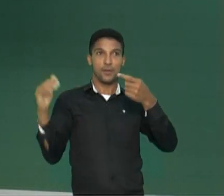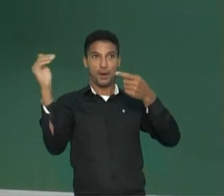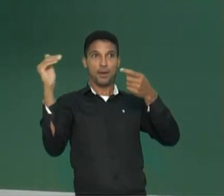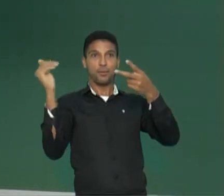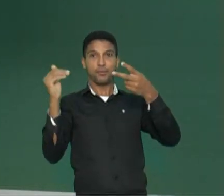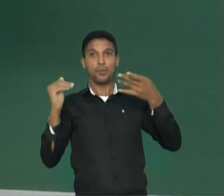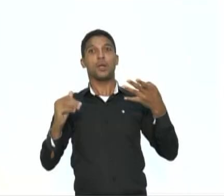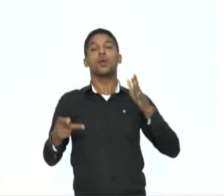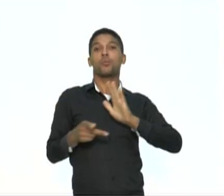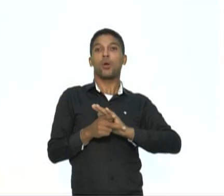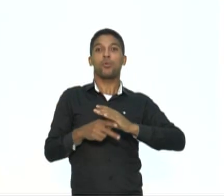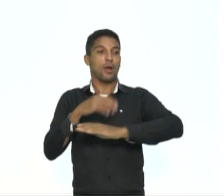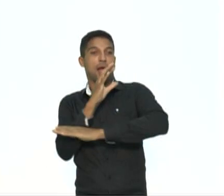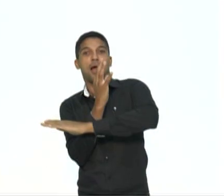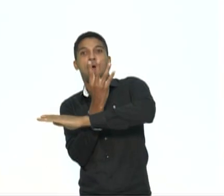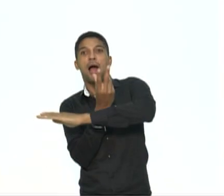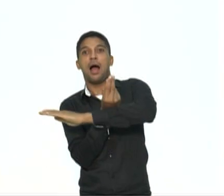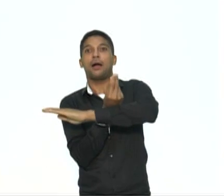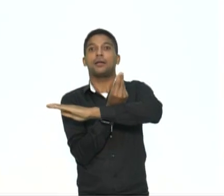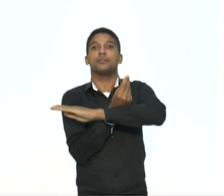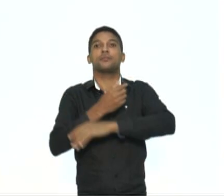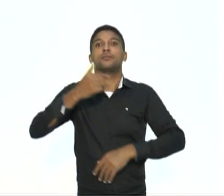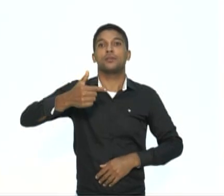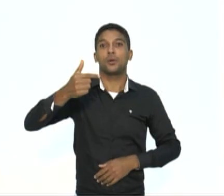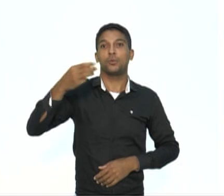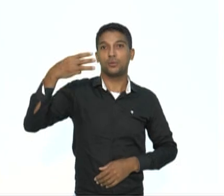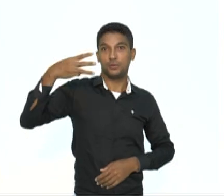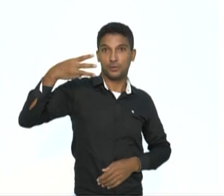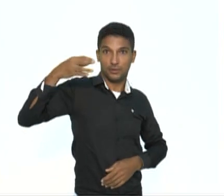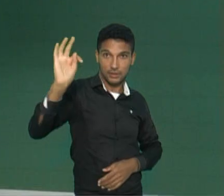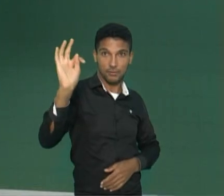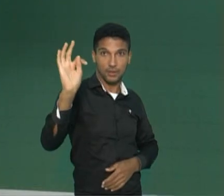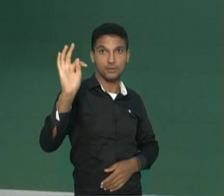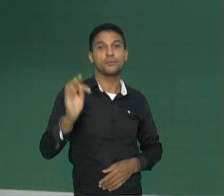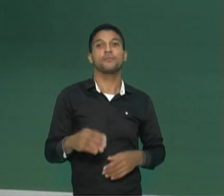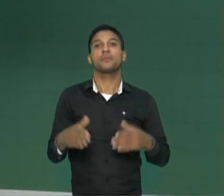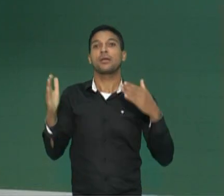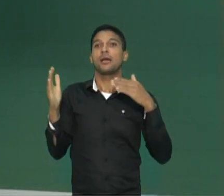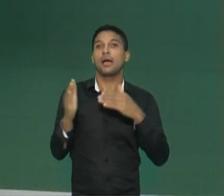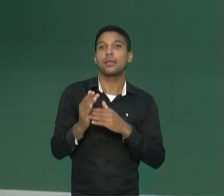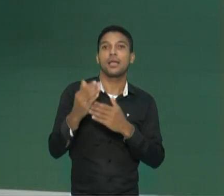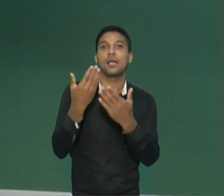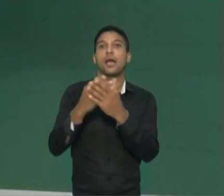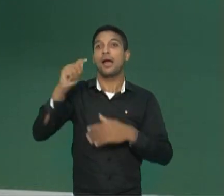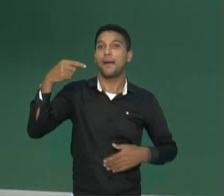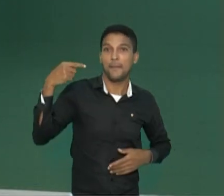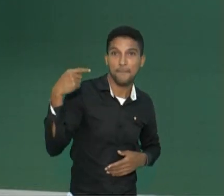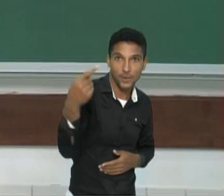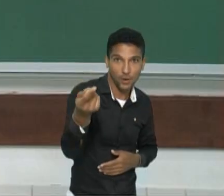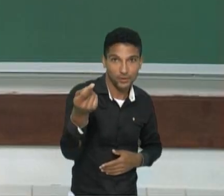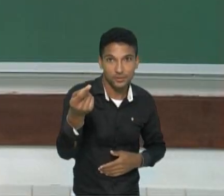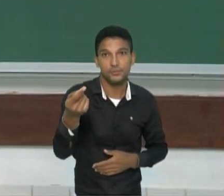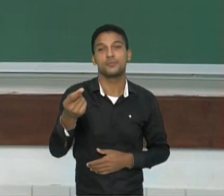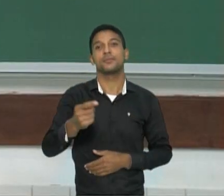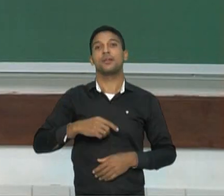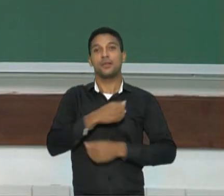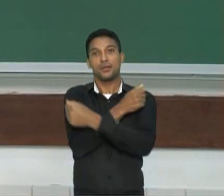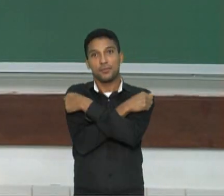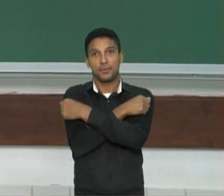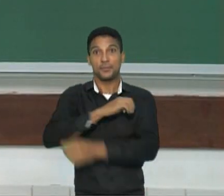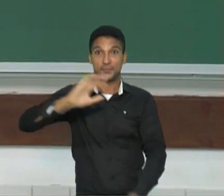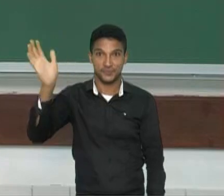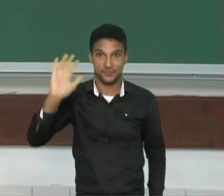trimestre. Bizantina, Renascença Carolíngia, Românica, Gótica e Islâmica. Até a próxima. Se não tiver próxima, a gente se vê um dia. Aquele abraço, pessoal.